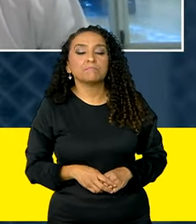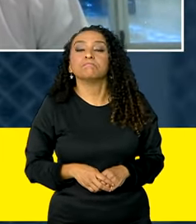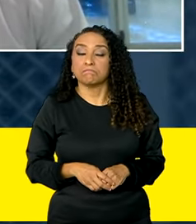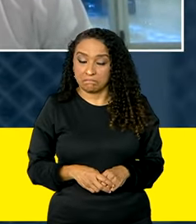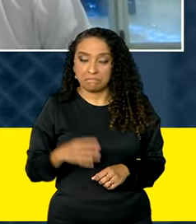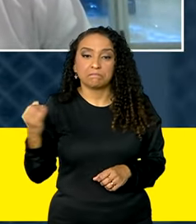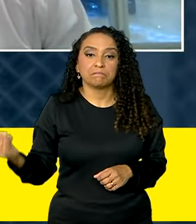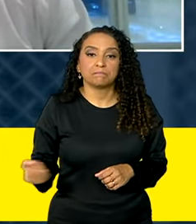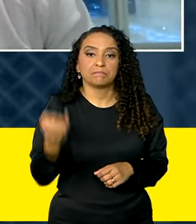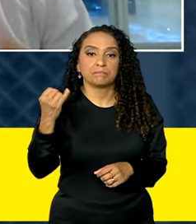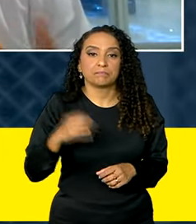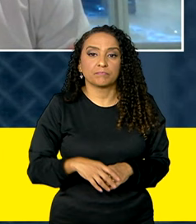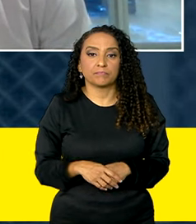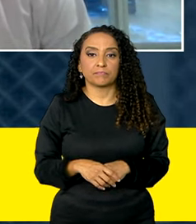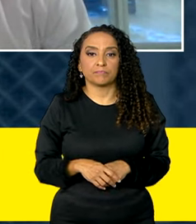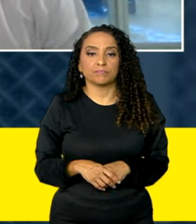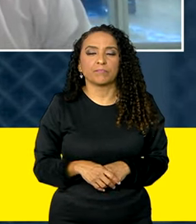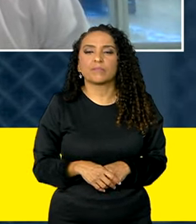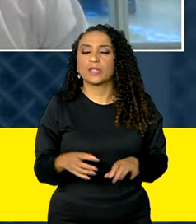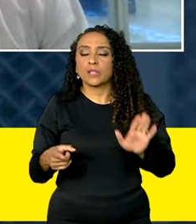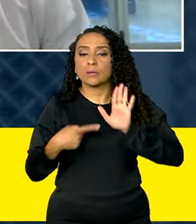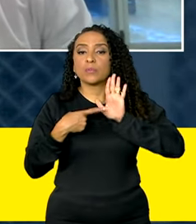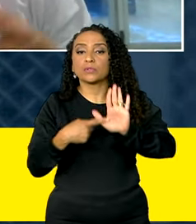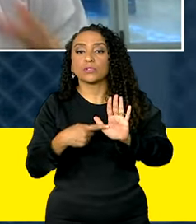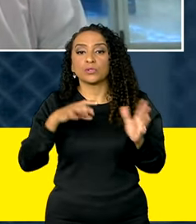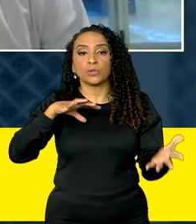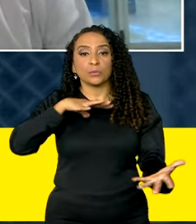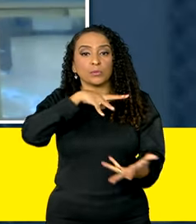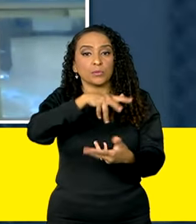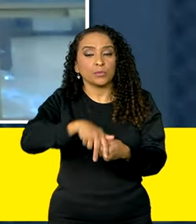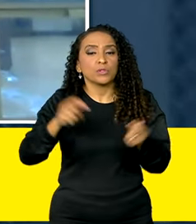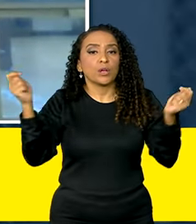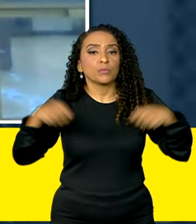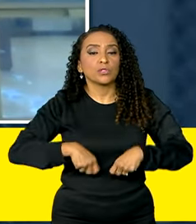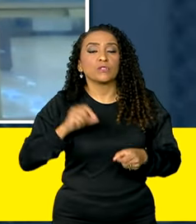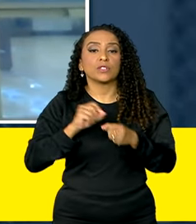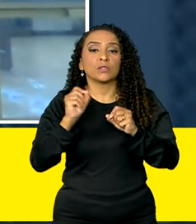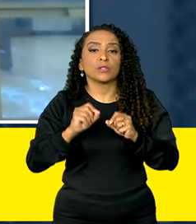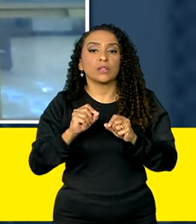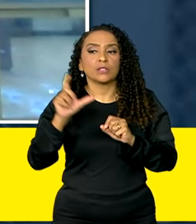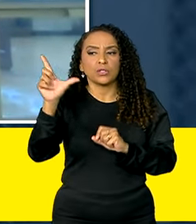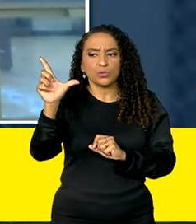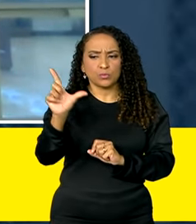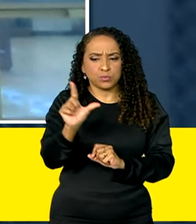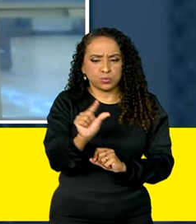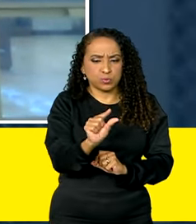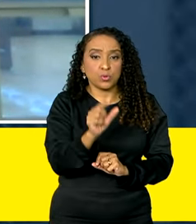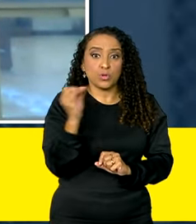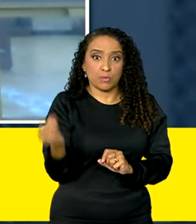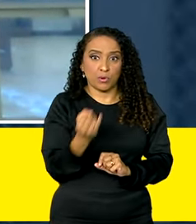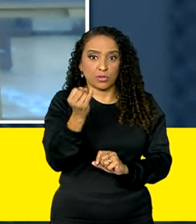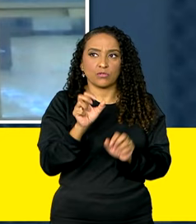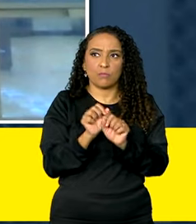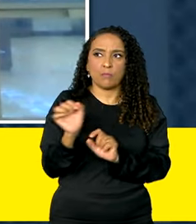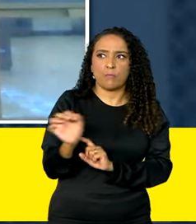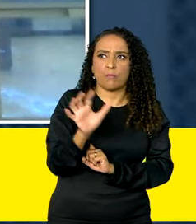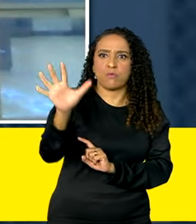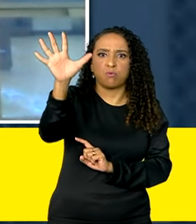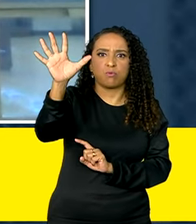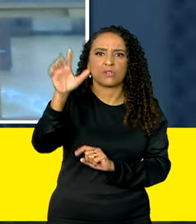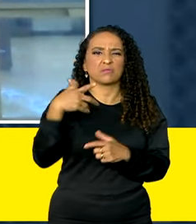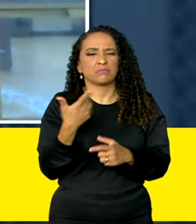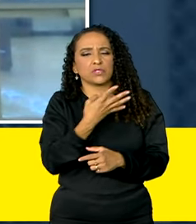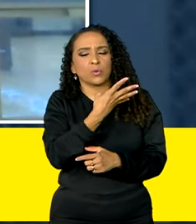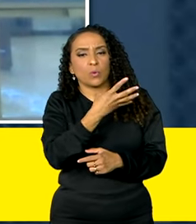Muito importante, porque a gente está mostrando para o planeta que é possível fazer reduções significativas de emissões da ordem